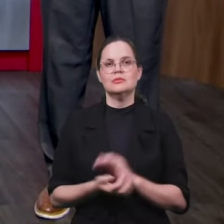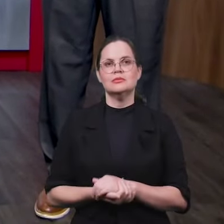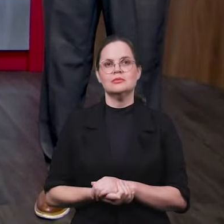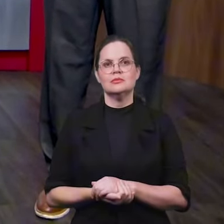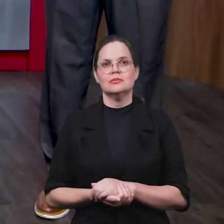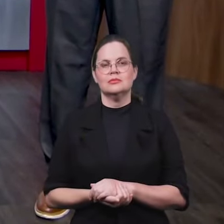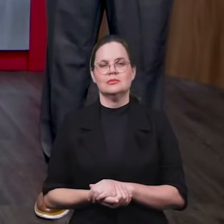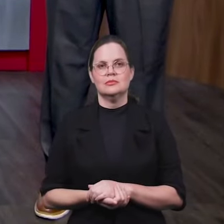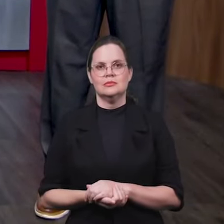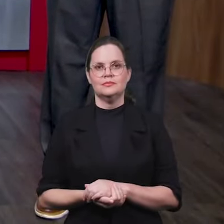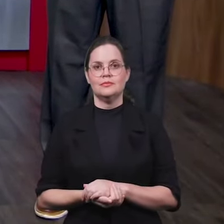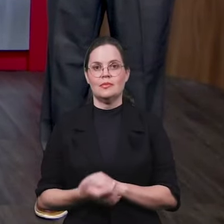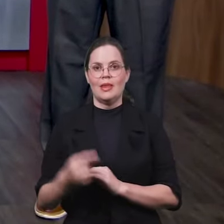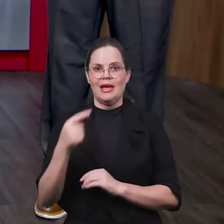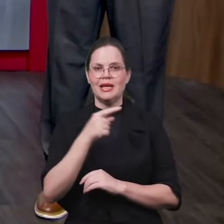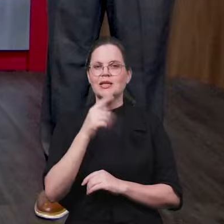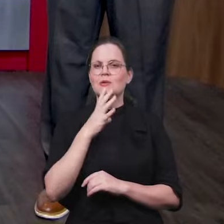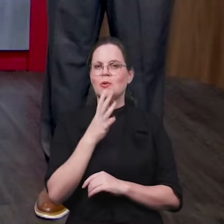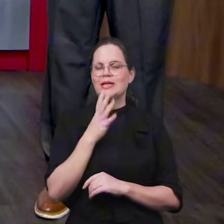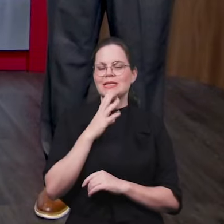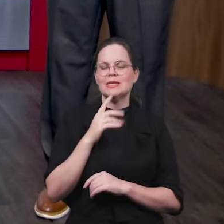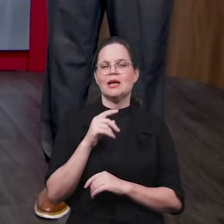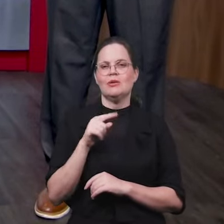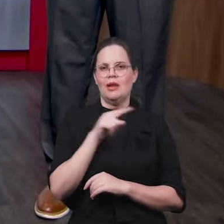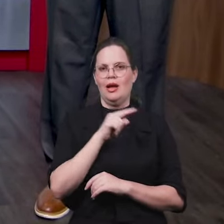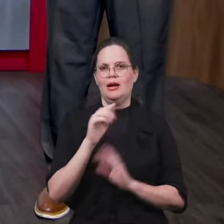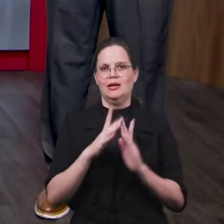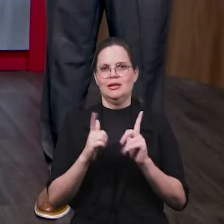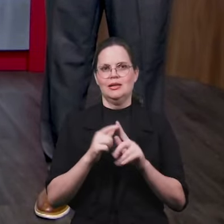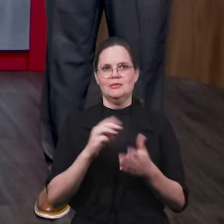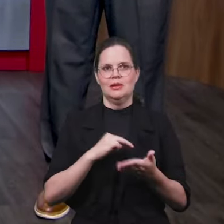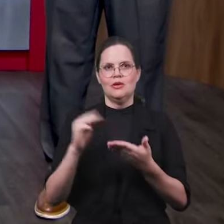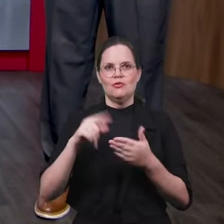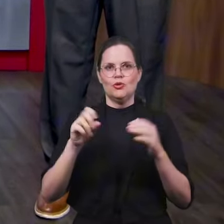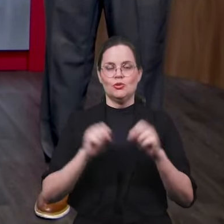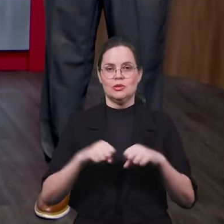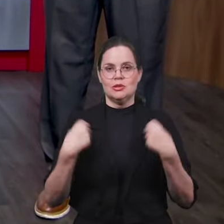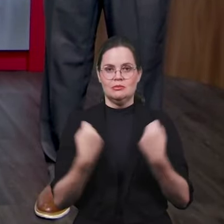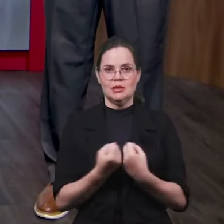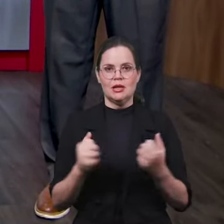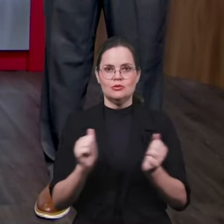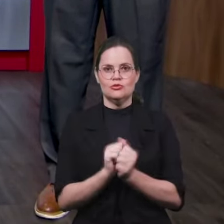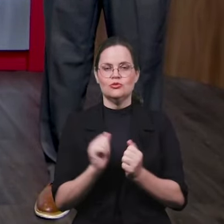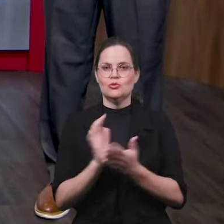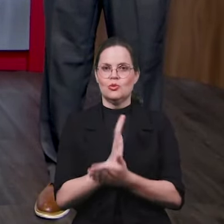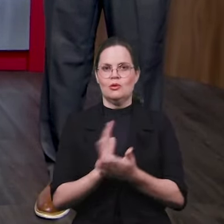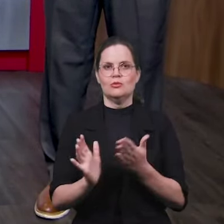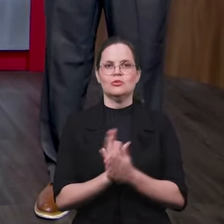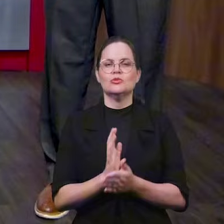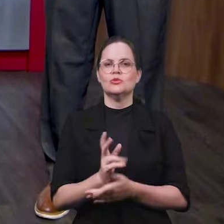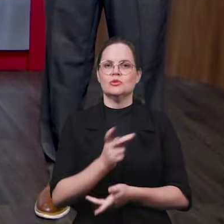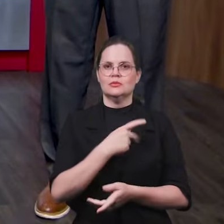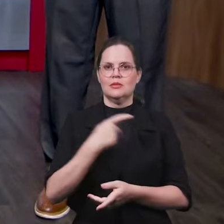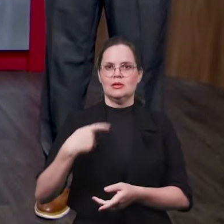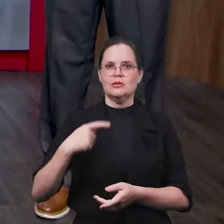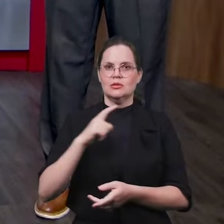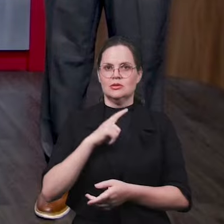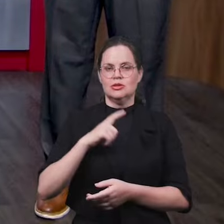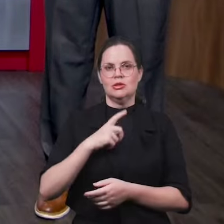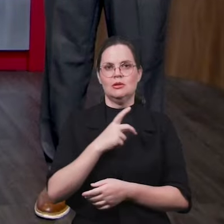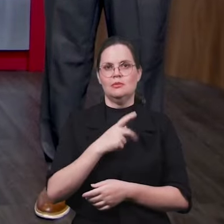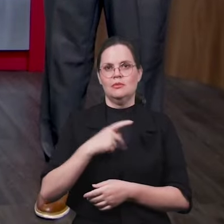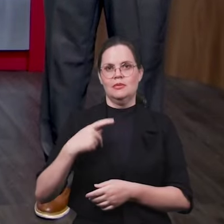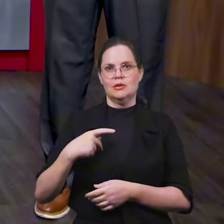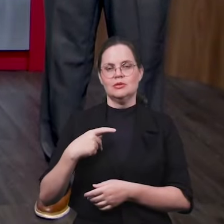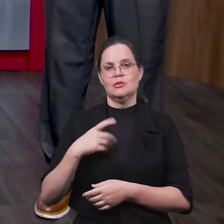comentário. O pastor Daniel conheceu a obra num seminário que fizemos, eu estive lá. Amém. Fizemos um seminário com alguns pastores, estava o pastor Daniel e o